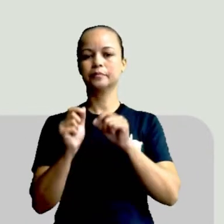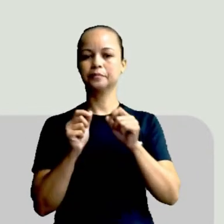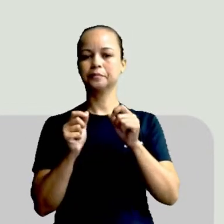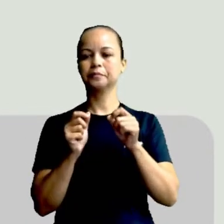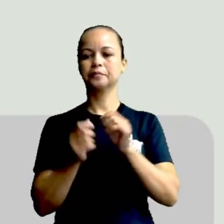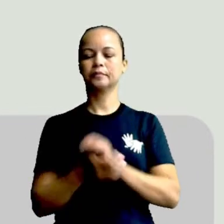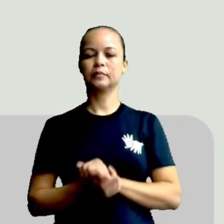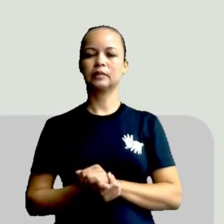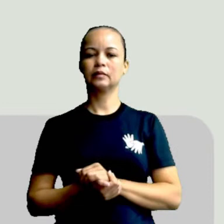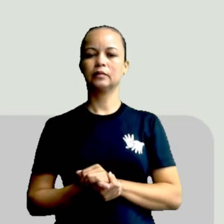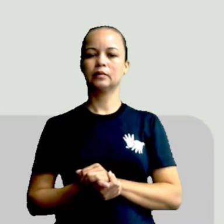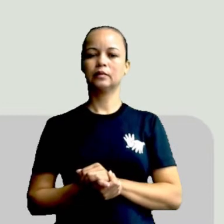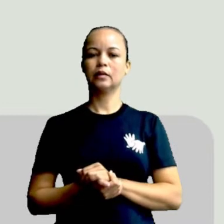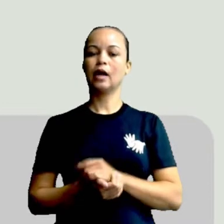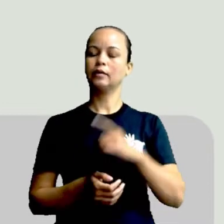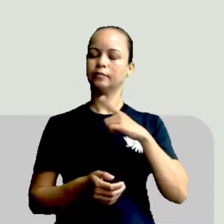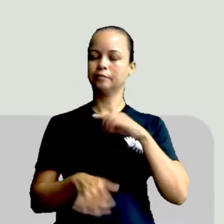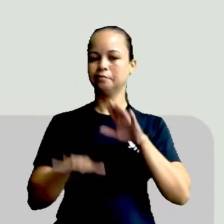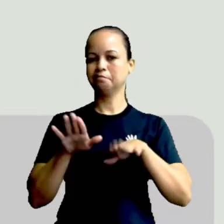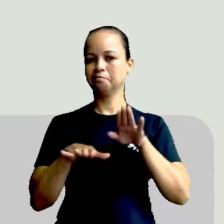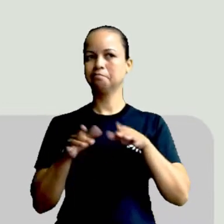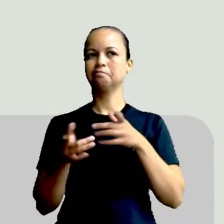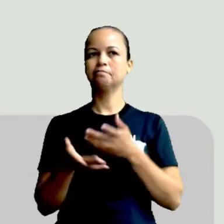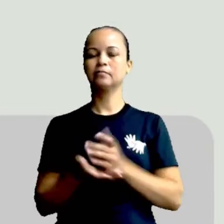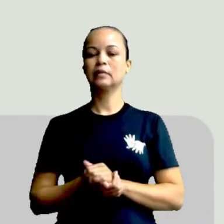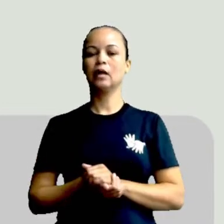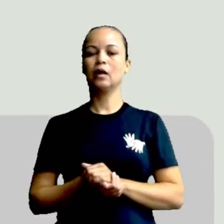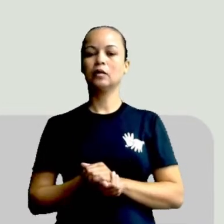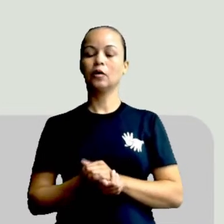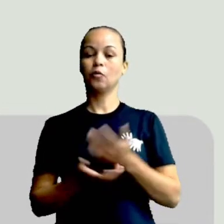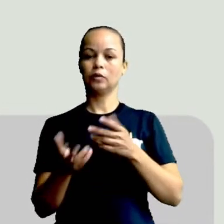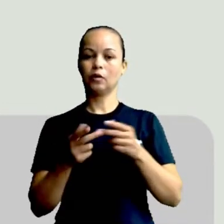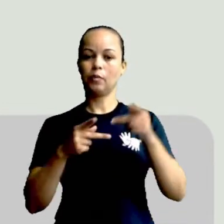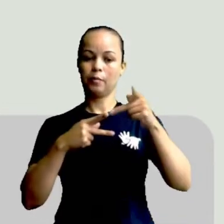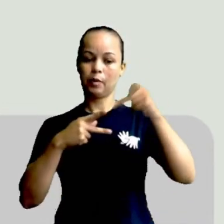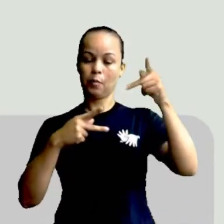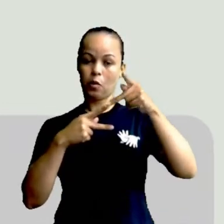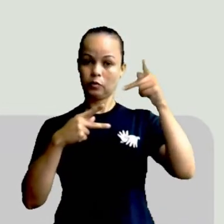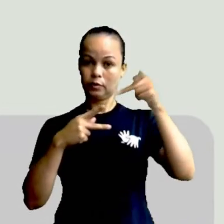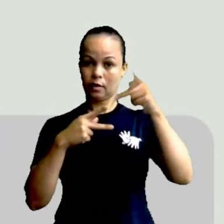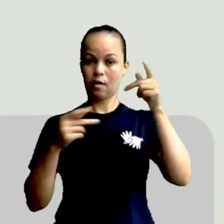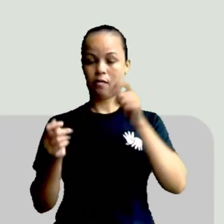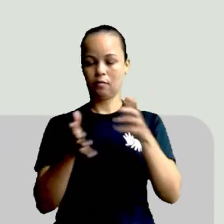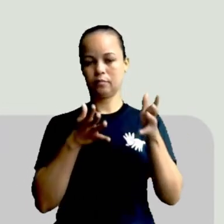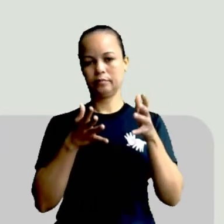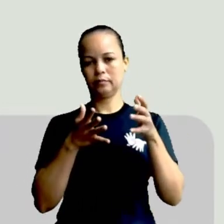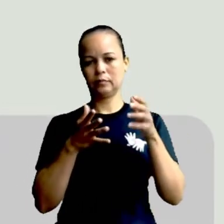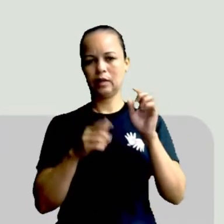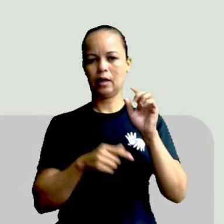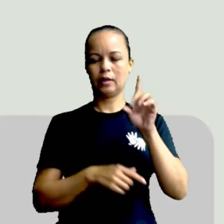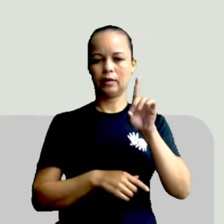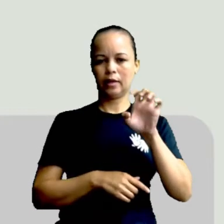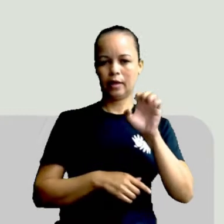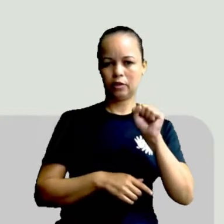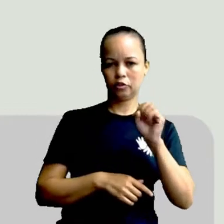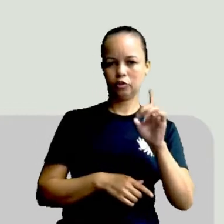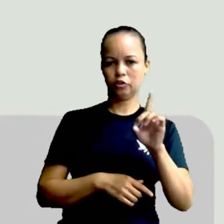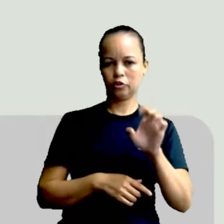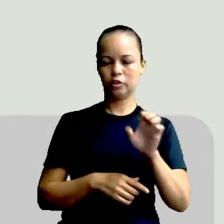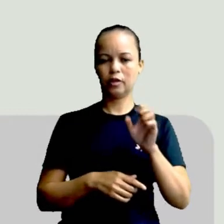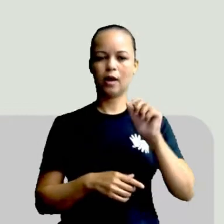aí ó a exceção quando acompanhados de preposições para desde após